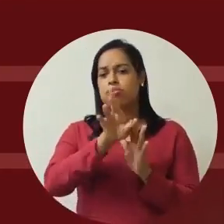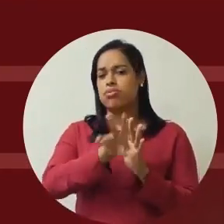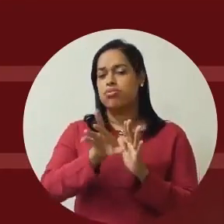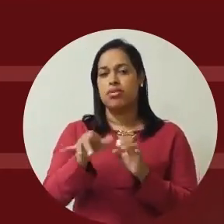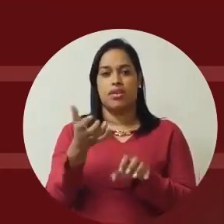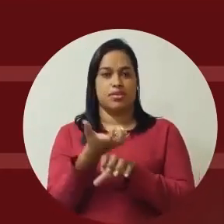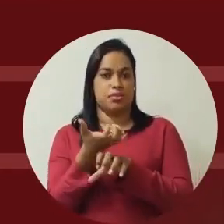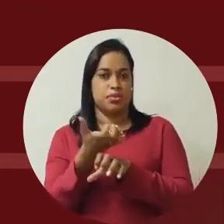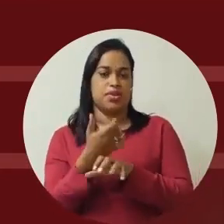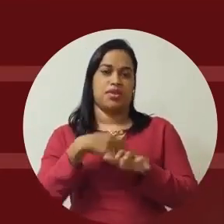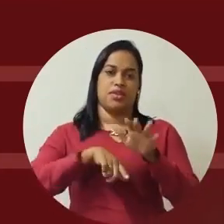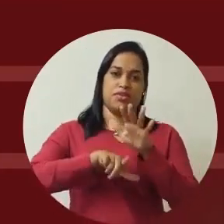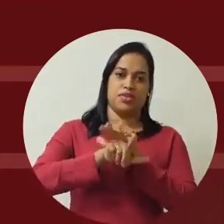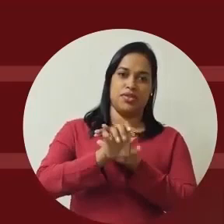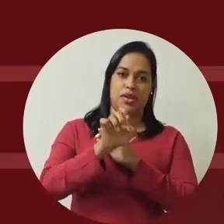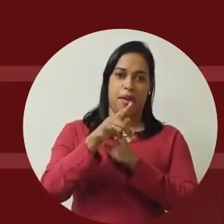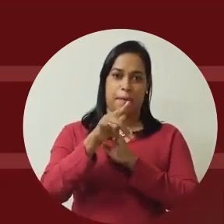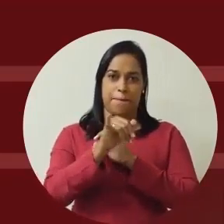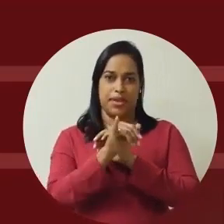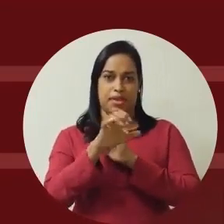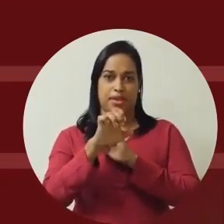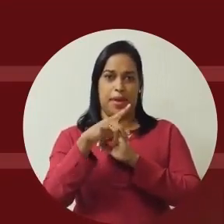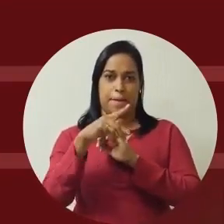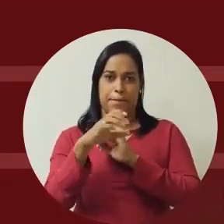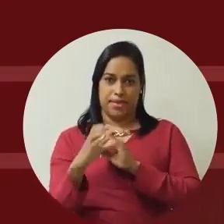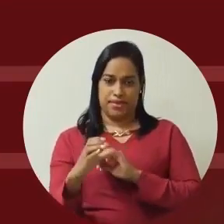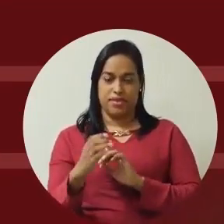disciplinas, como legislação, EPIs, EPCs,